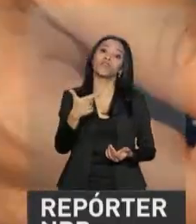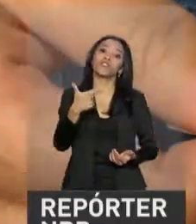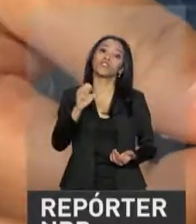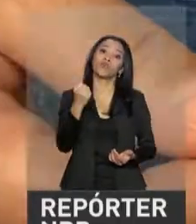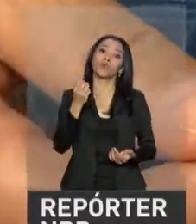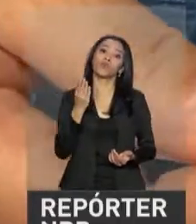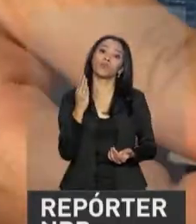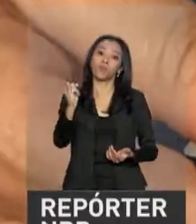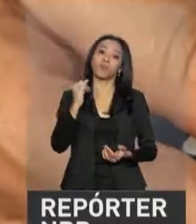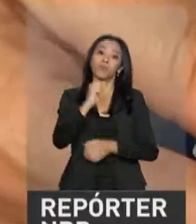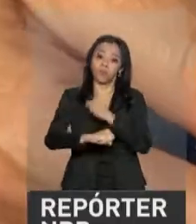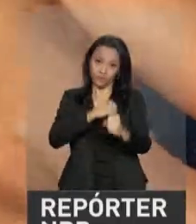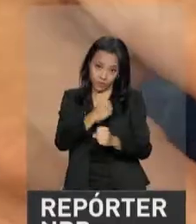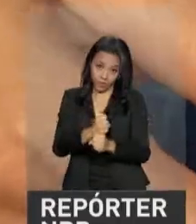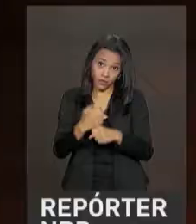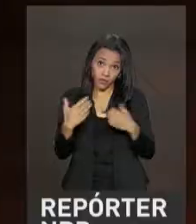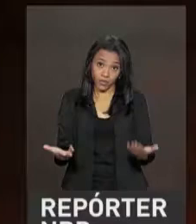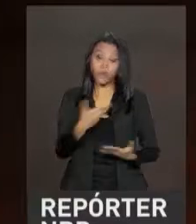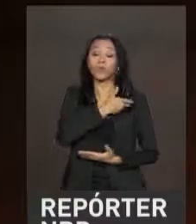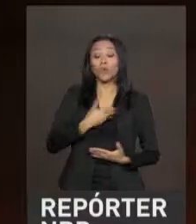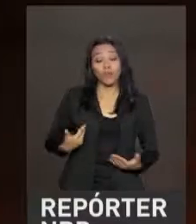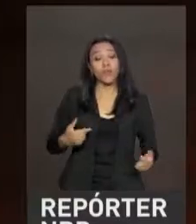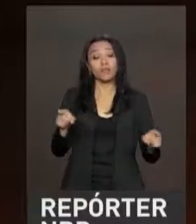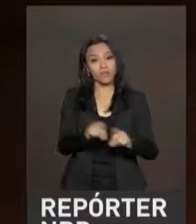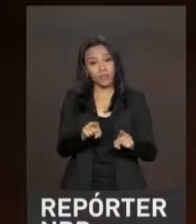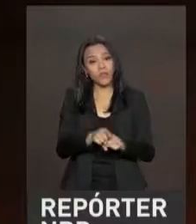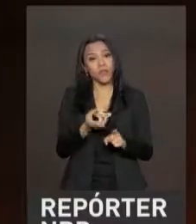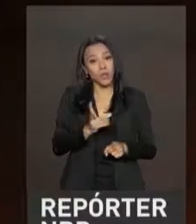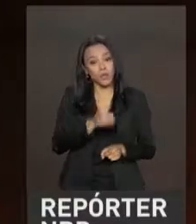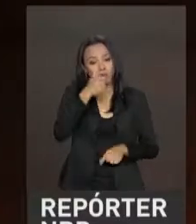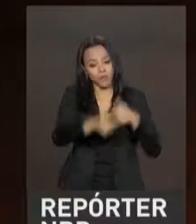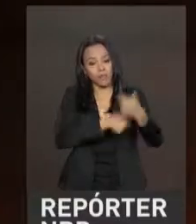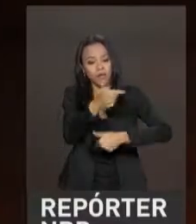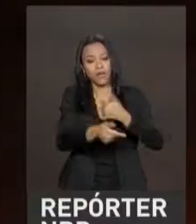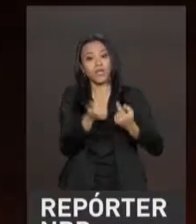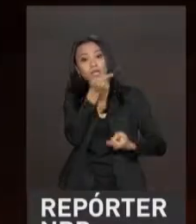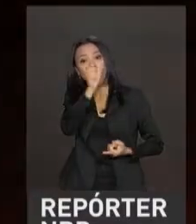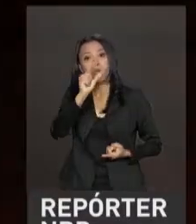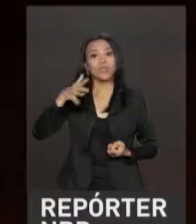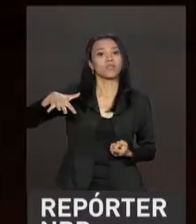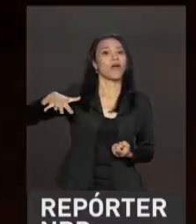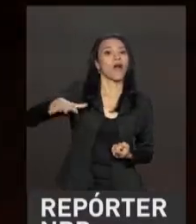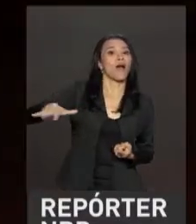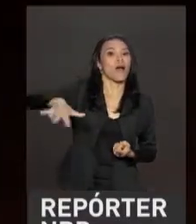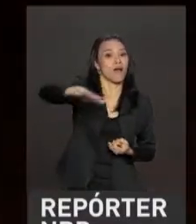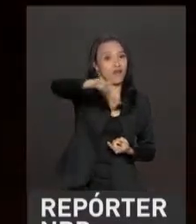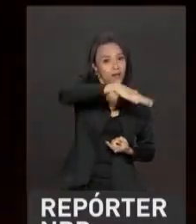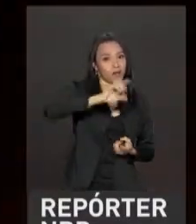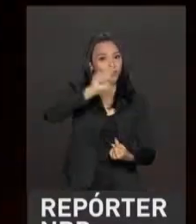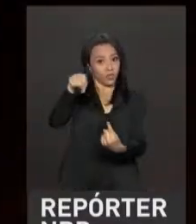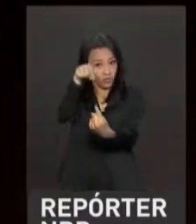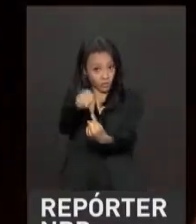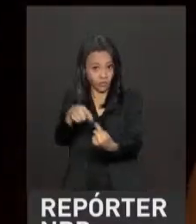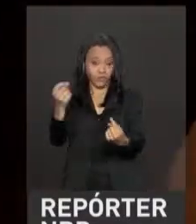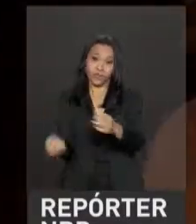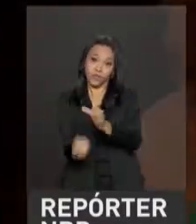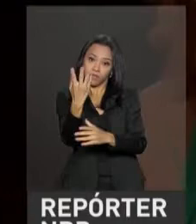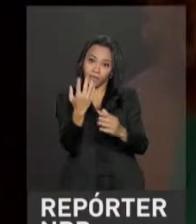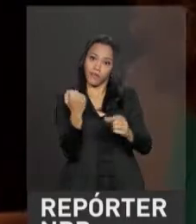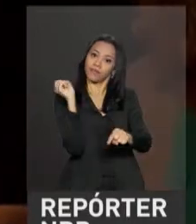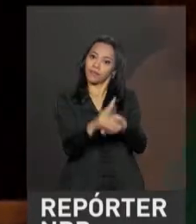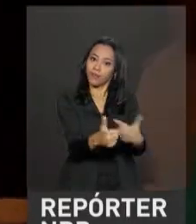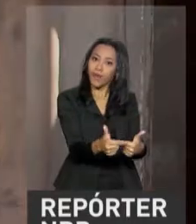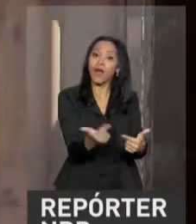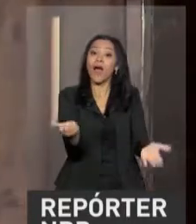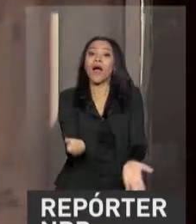de reais por ano e o governo também vem investindo em outras ações para gerar emprego e renda ajudando essas